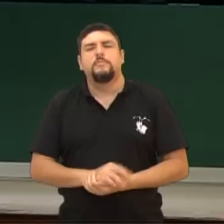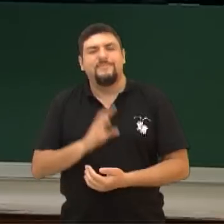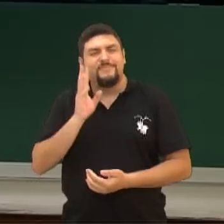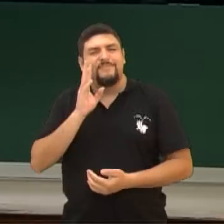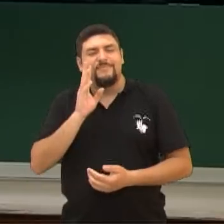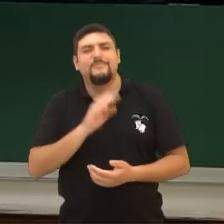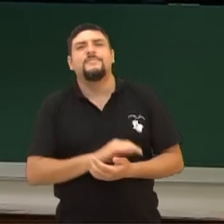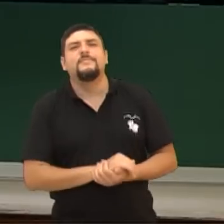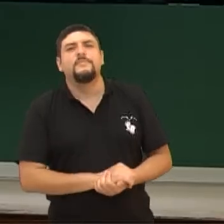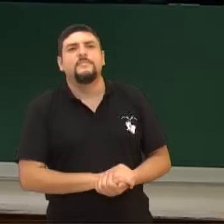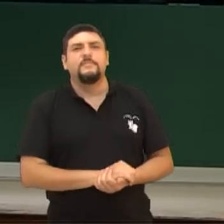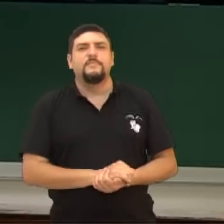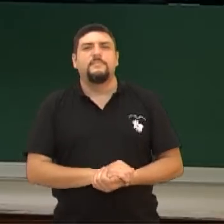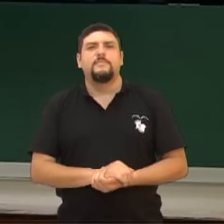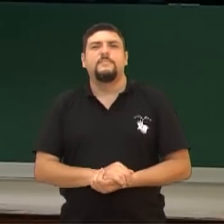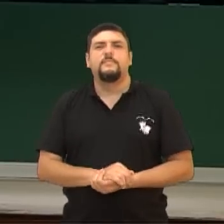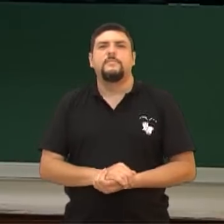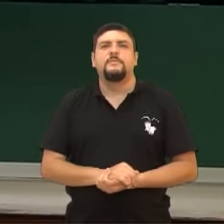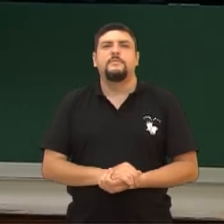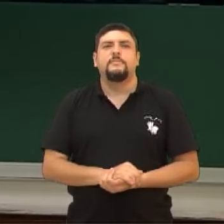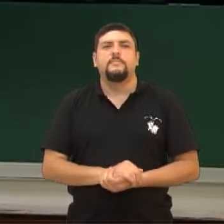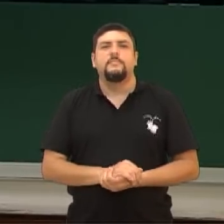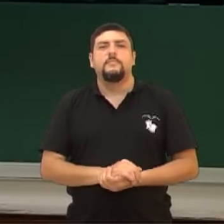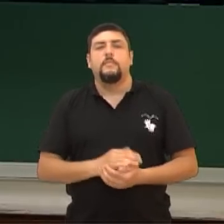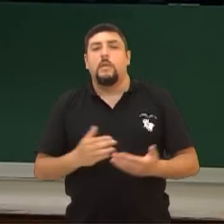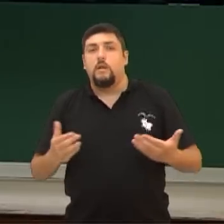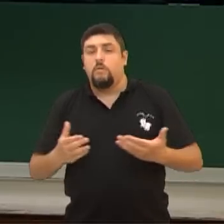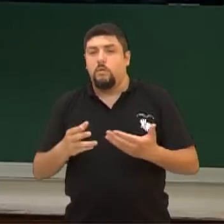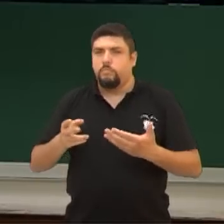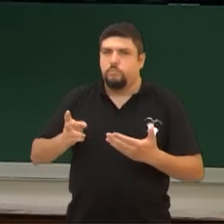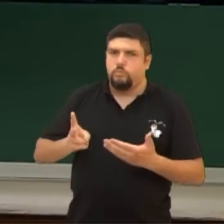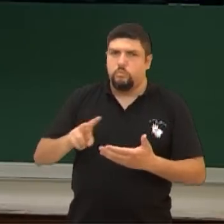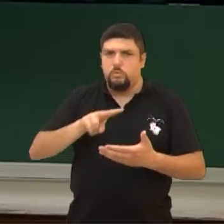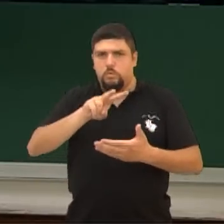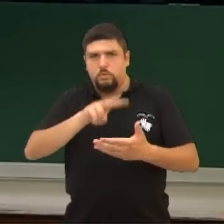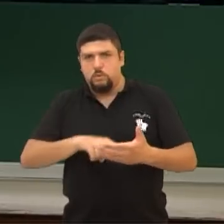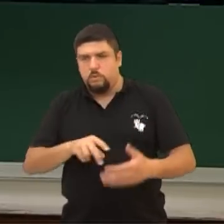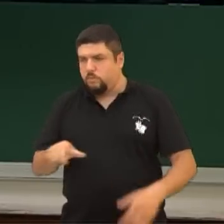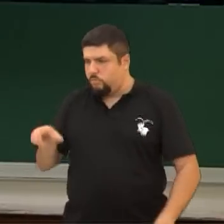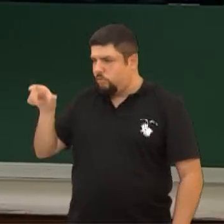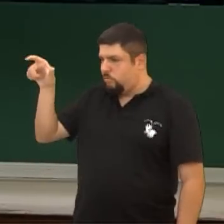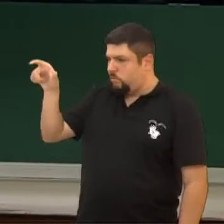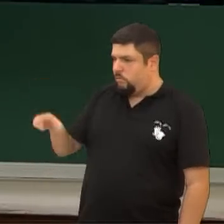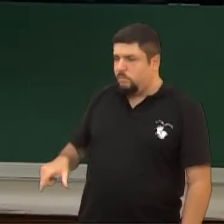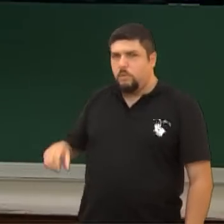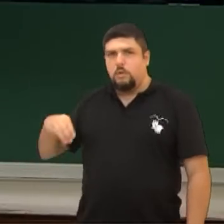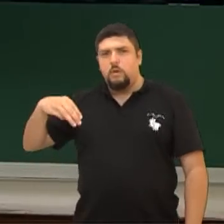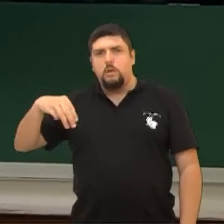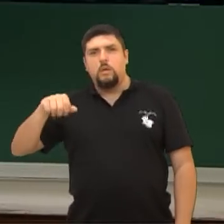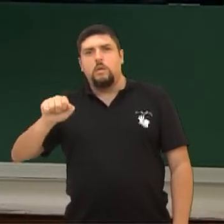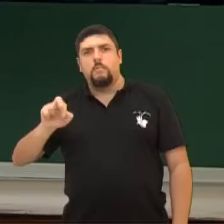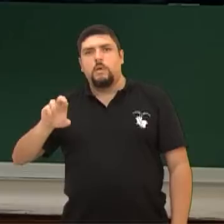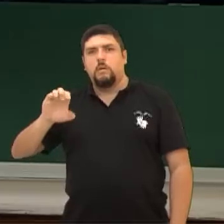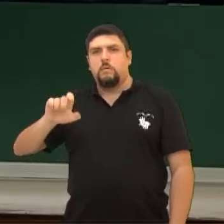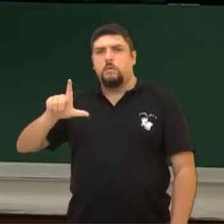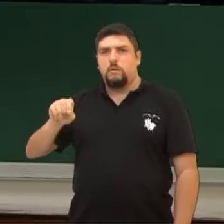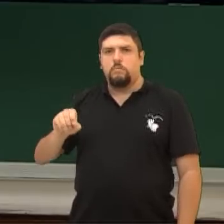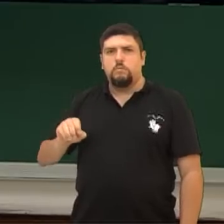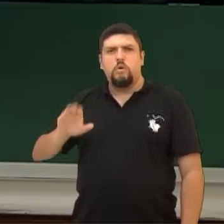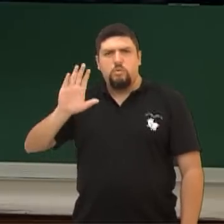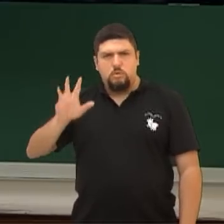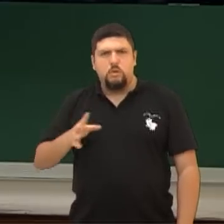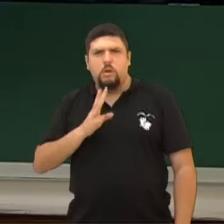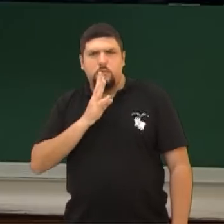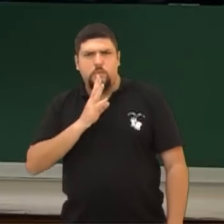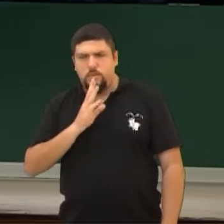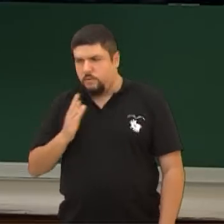né? Nós vamos ler essa entrevista, o nosso entrevistado é o Marcelo Rezende, a gente já o conhece,